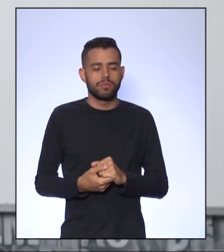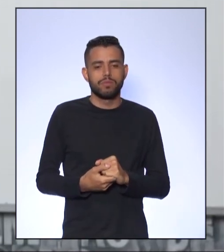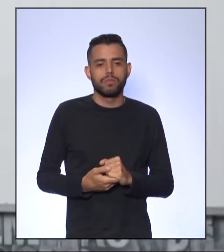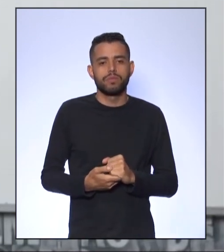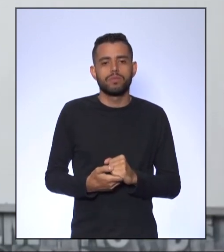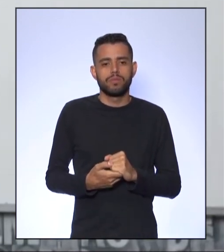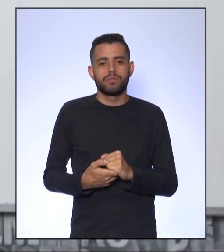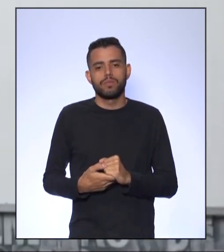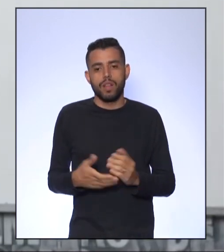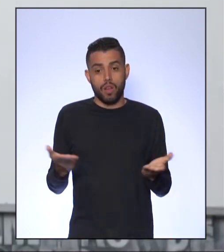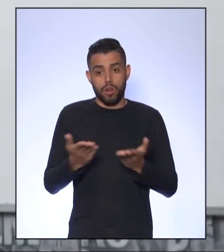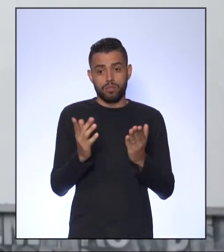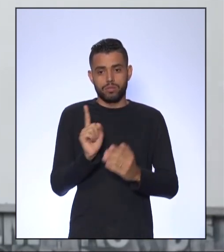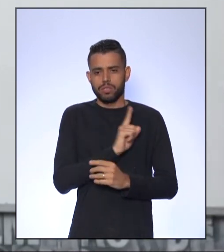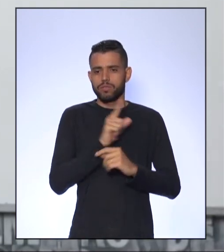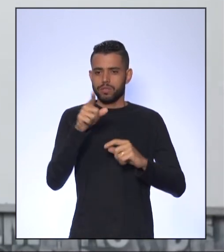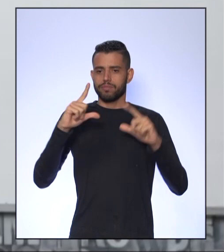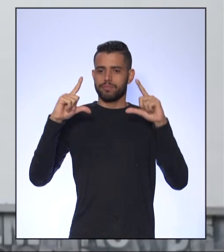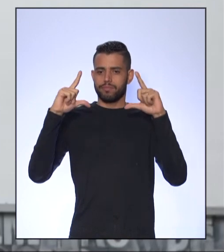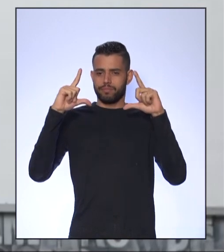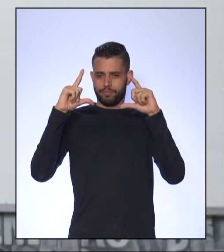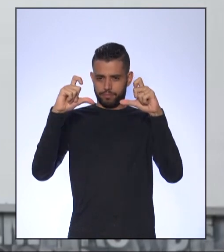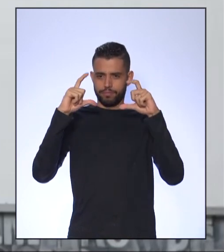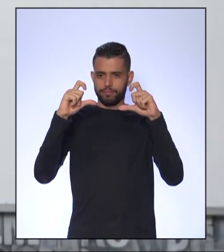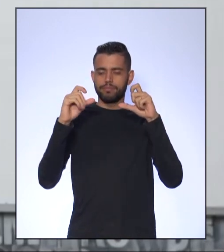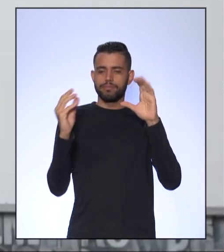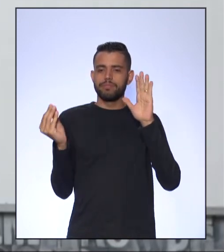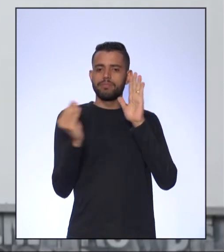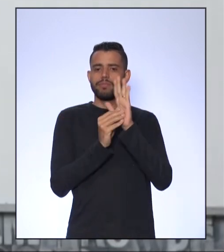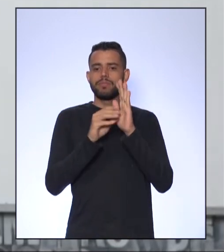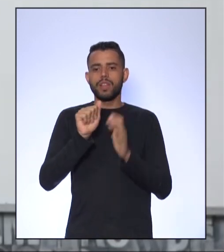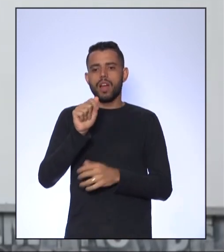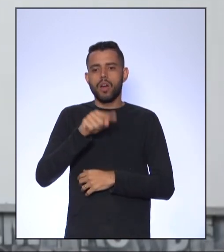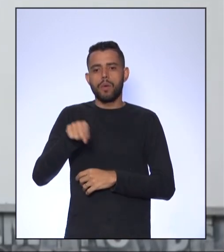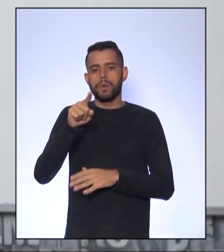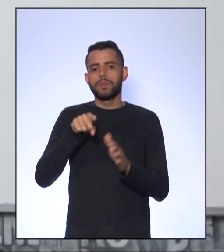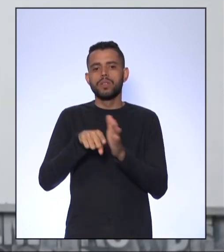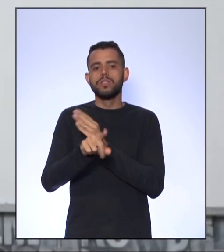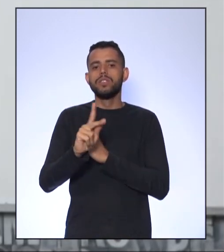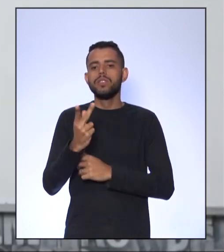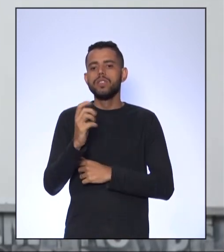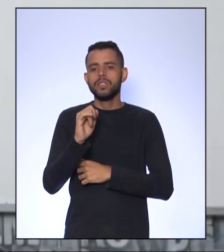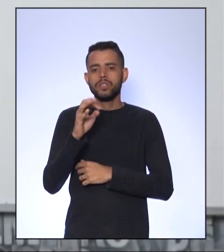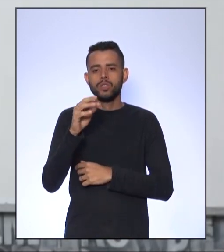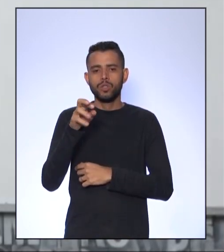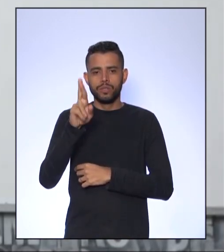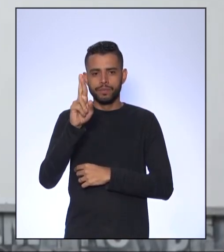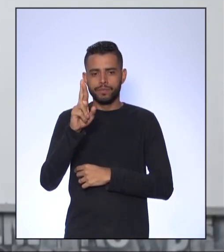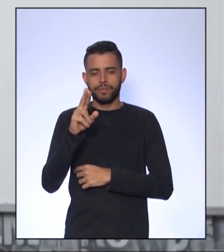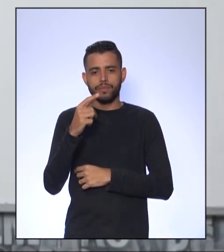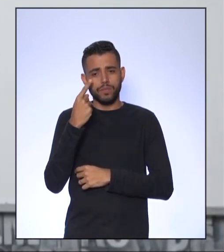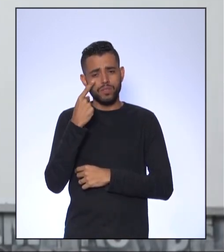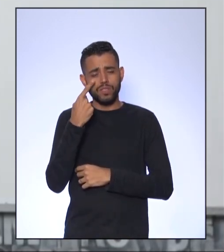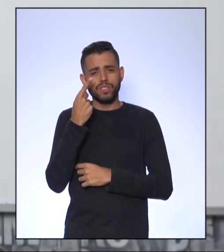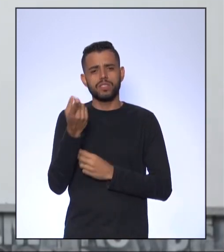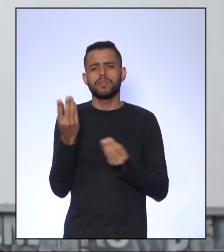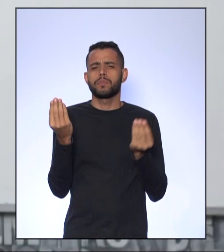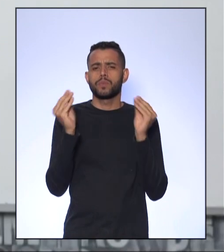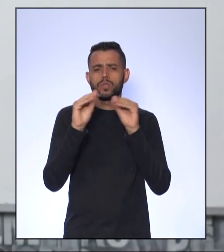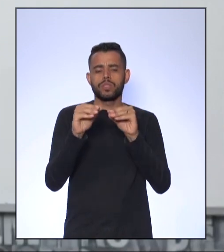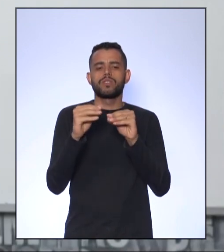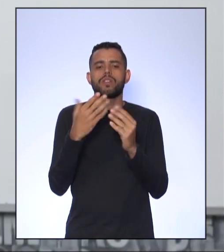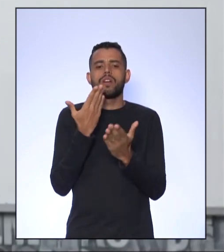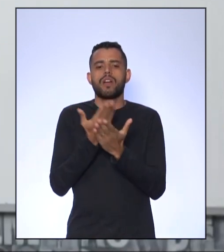para você bater o print, bate o print e marca lá, @pergunta pro Heitor. Eu quero ver você postando aí a nossa